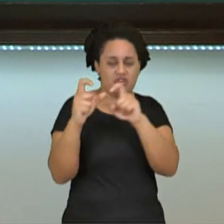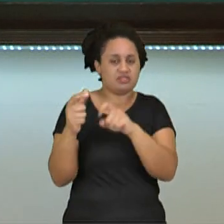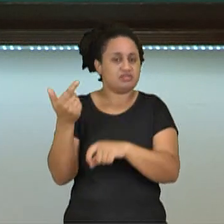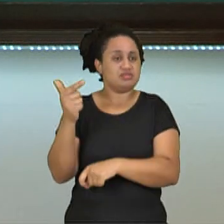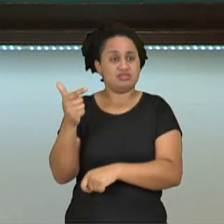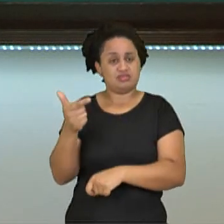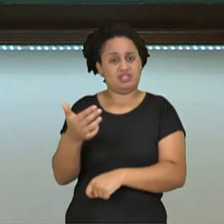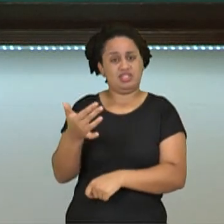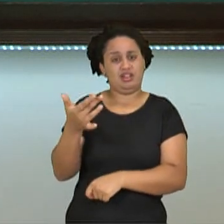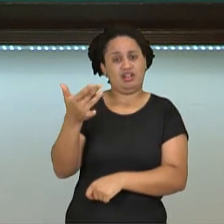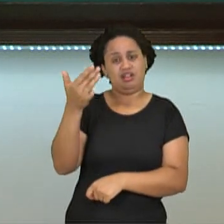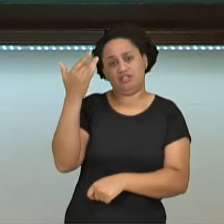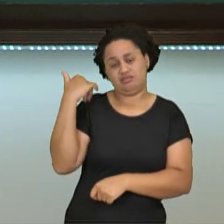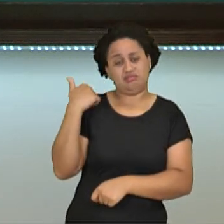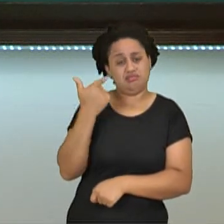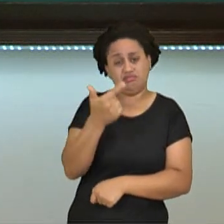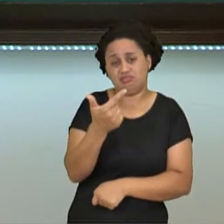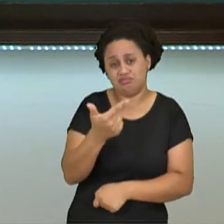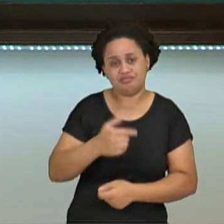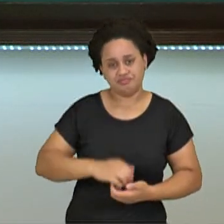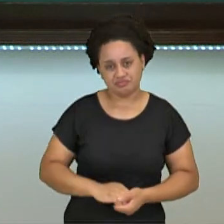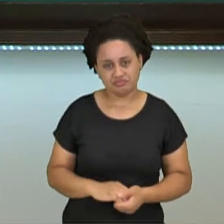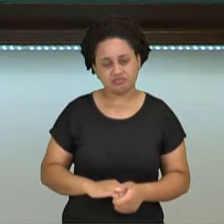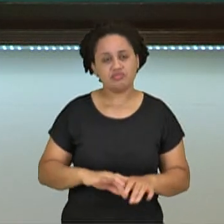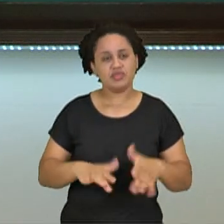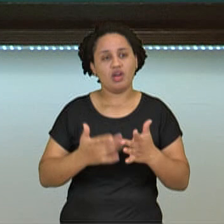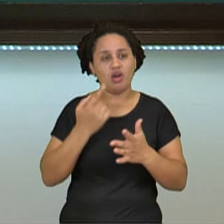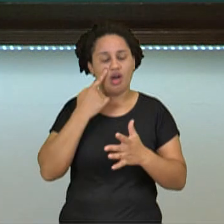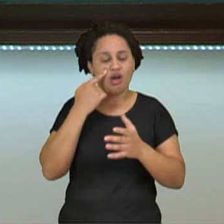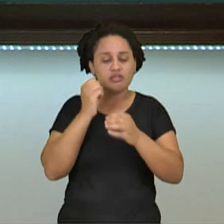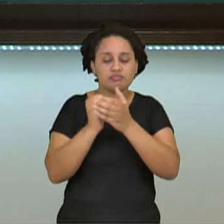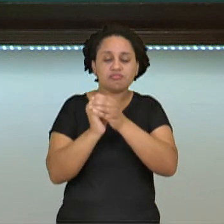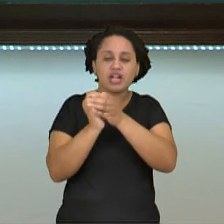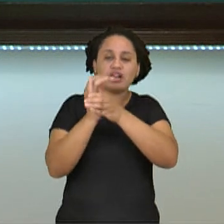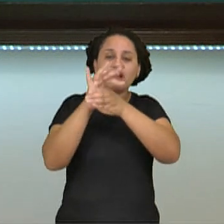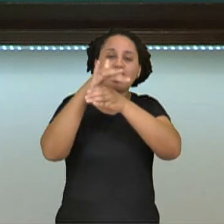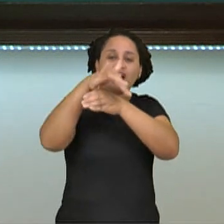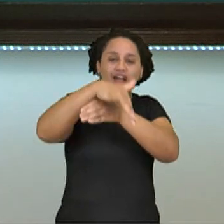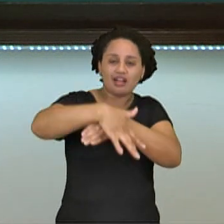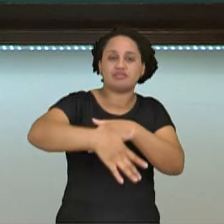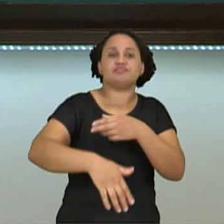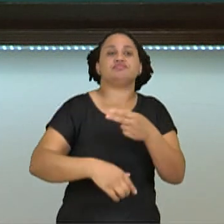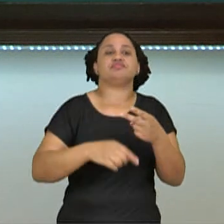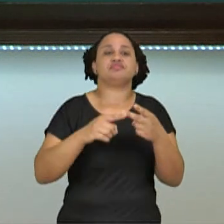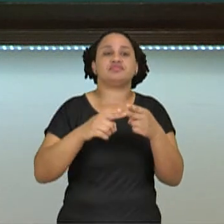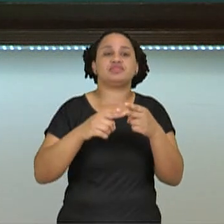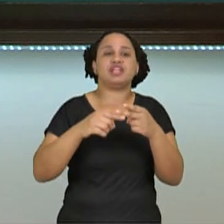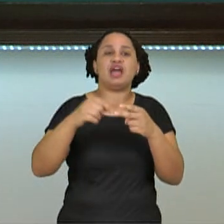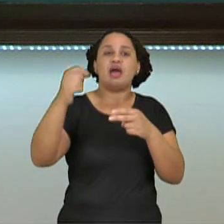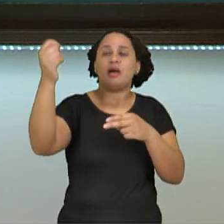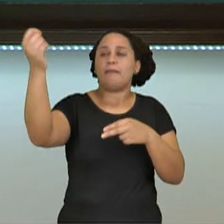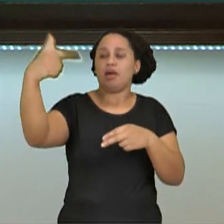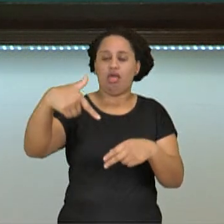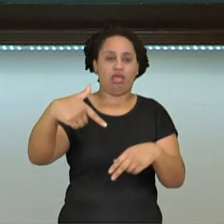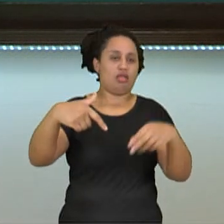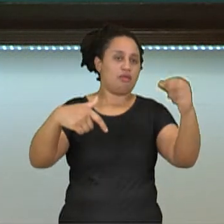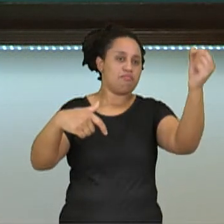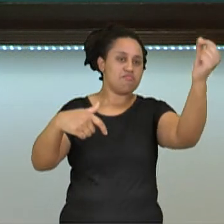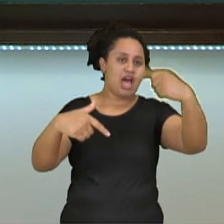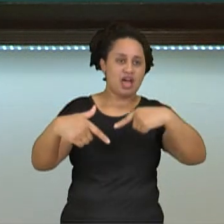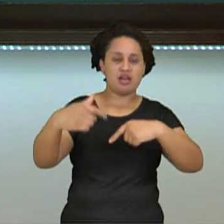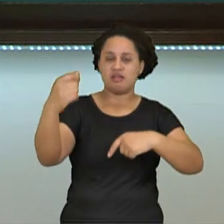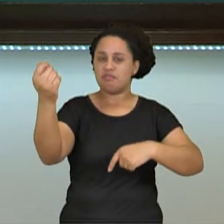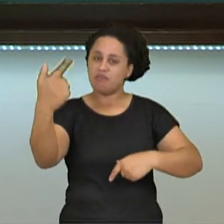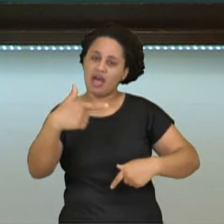tanto tempo atrás. Então olhem ali, vulcões entrando em erupção, caindo meteoritos,